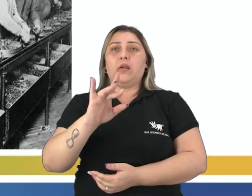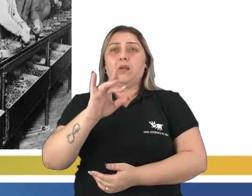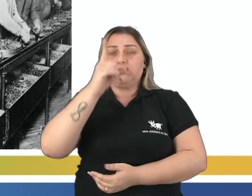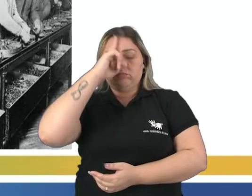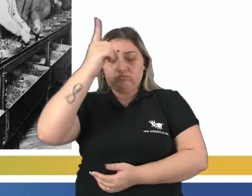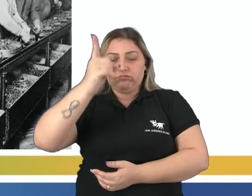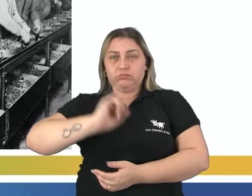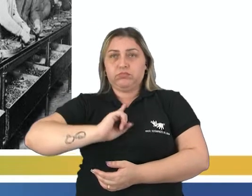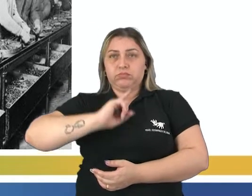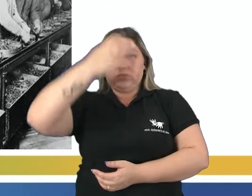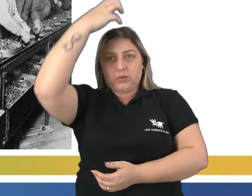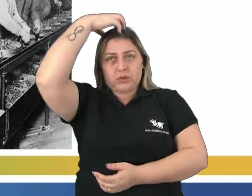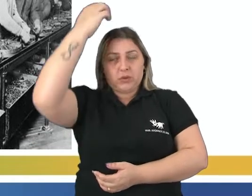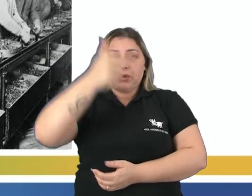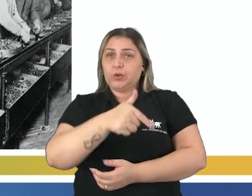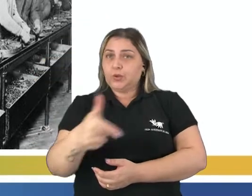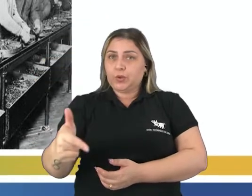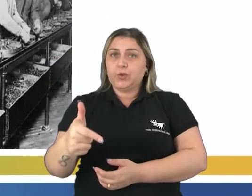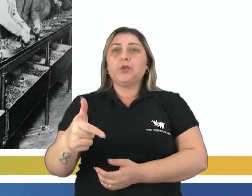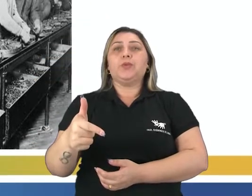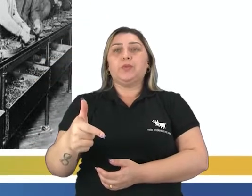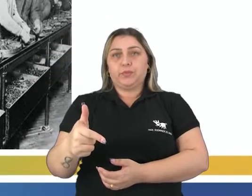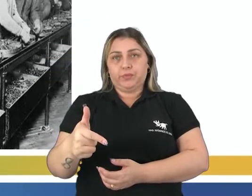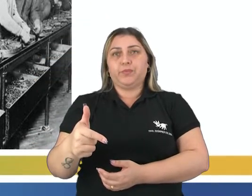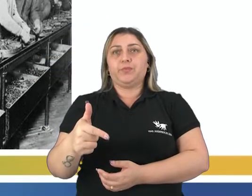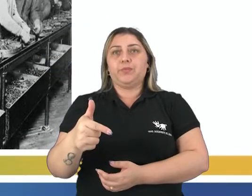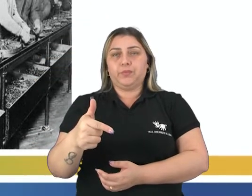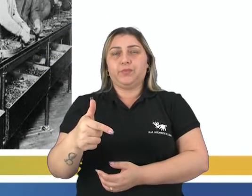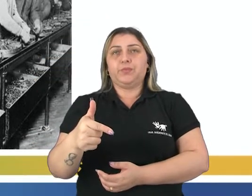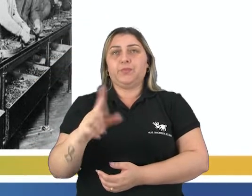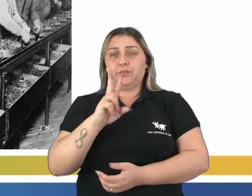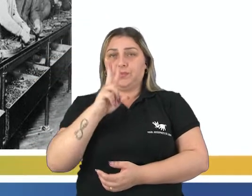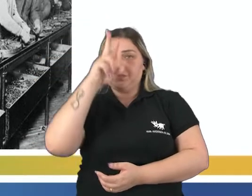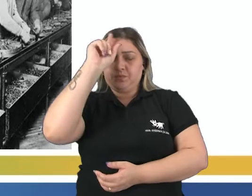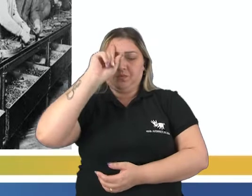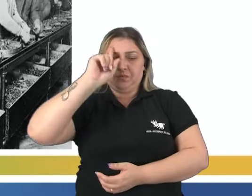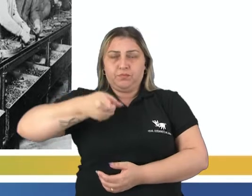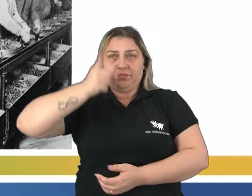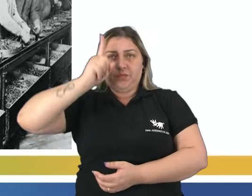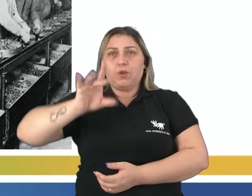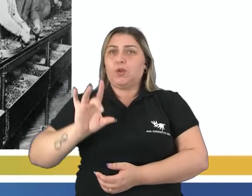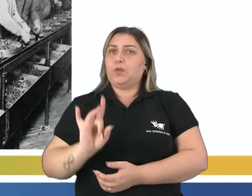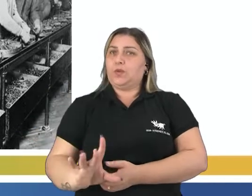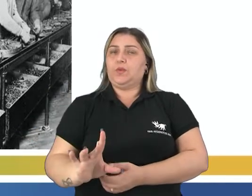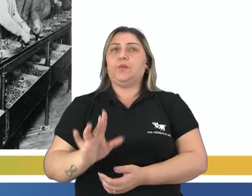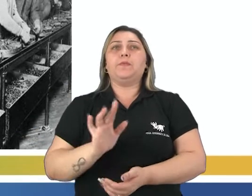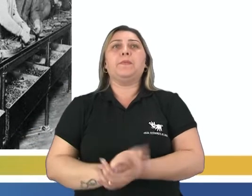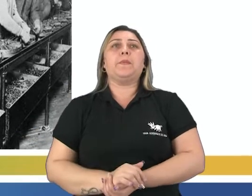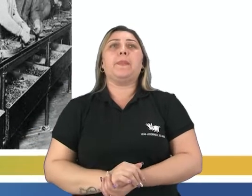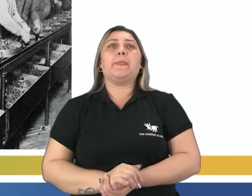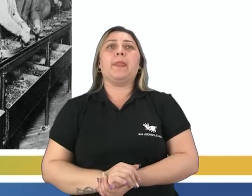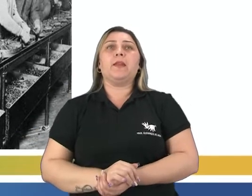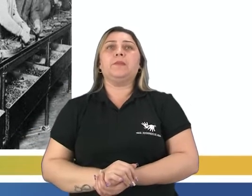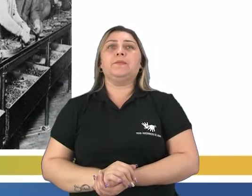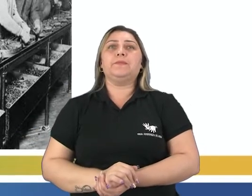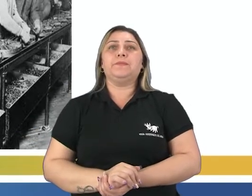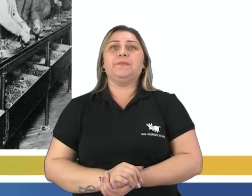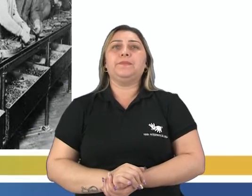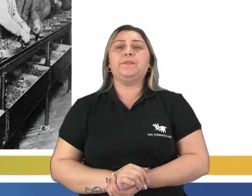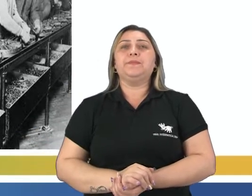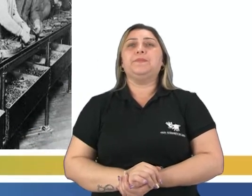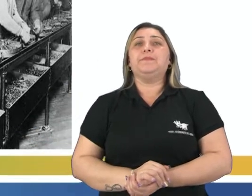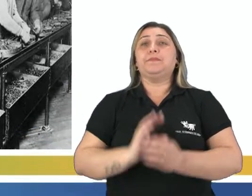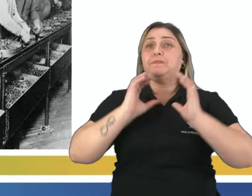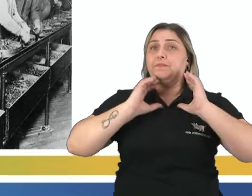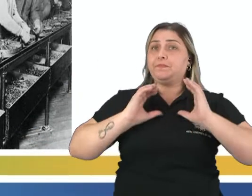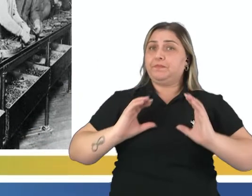O rei não tinha mais esse poderio de autoridade absoluta. Eles passaram a